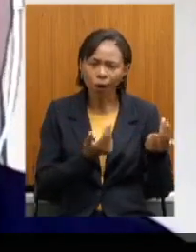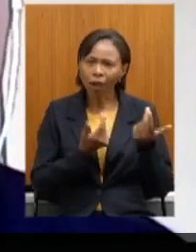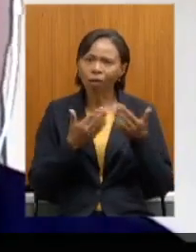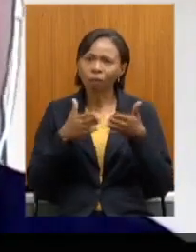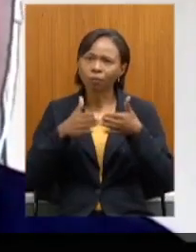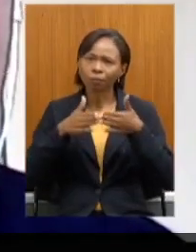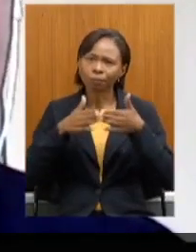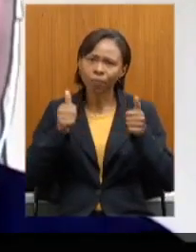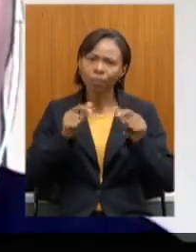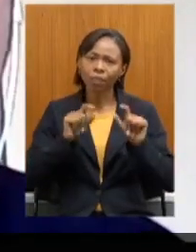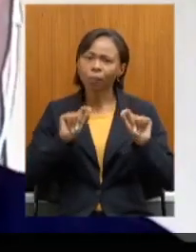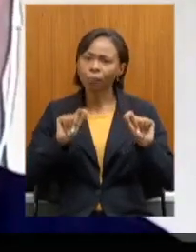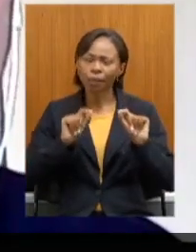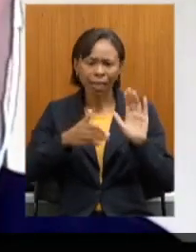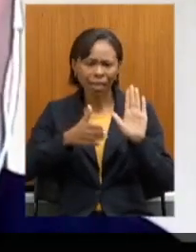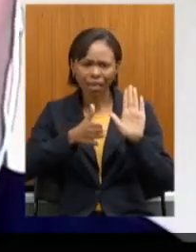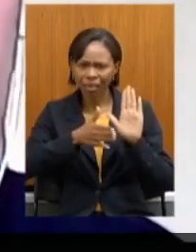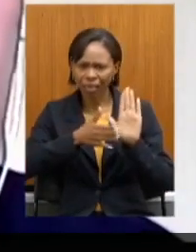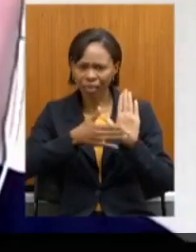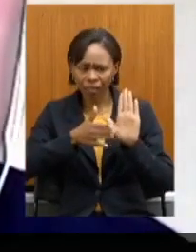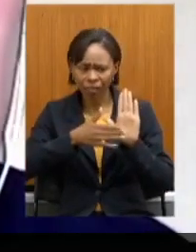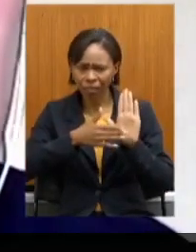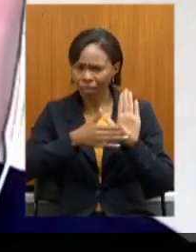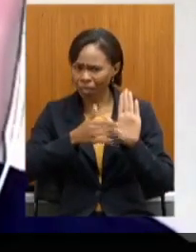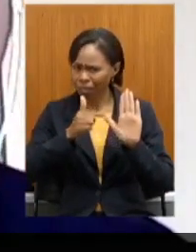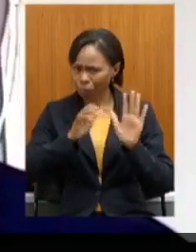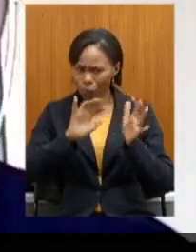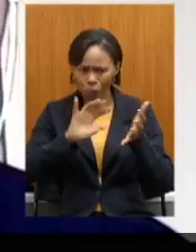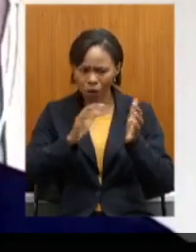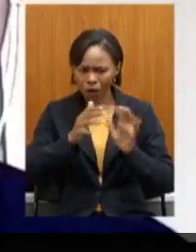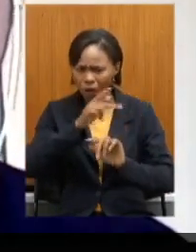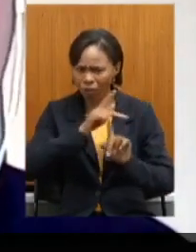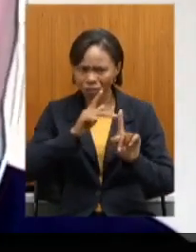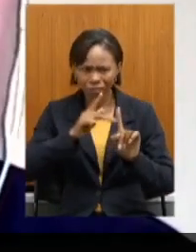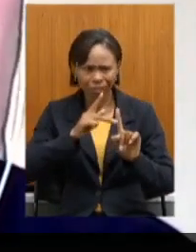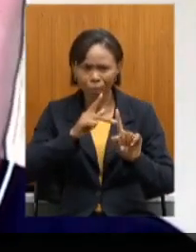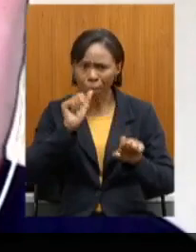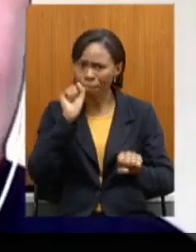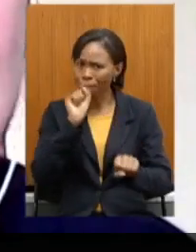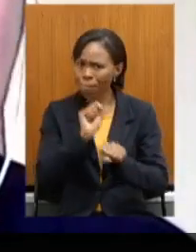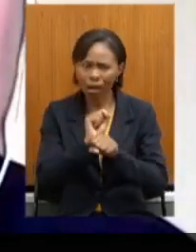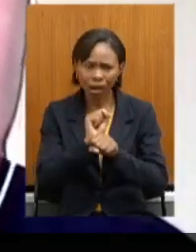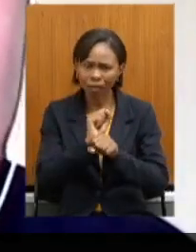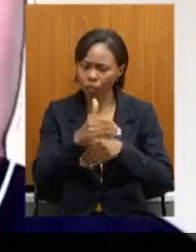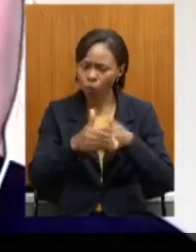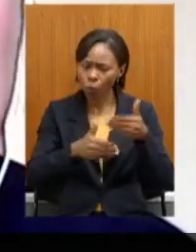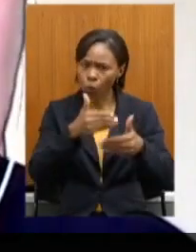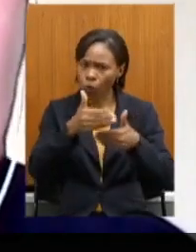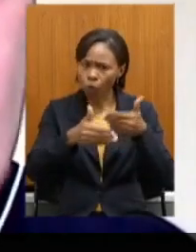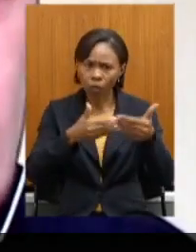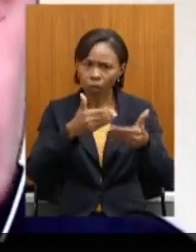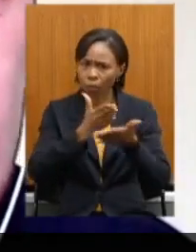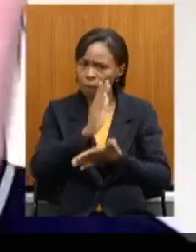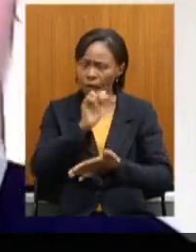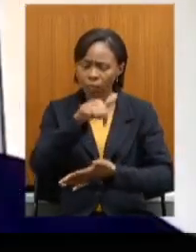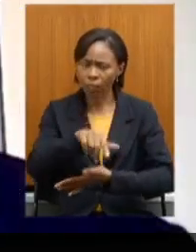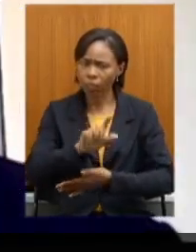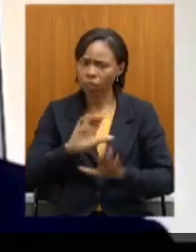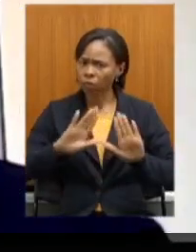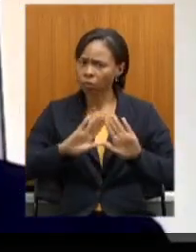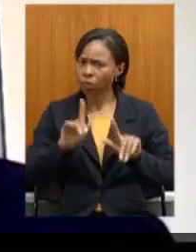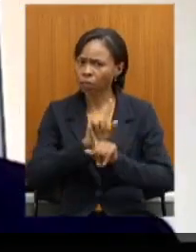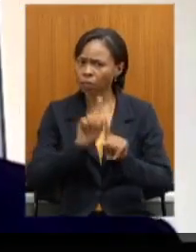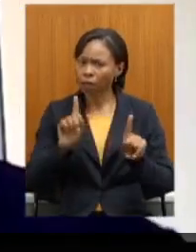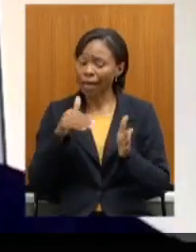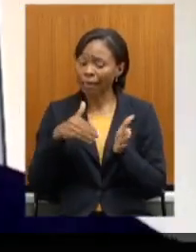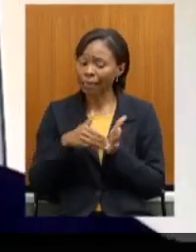que essa proposta não tramite na Assembleia Legislativa, enquanto